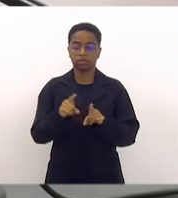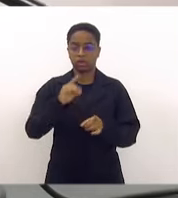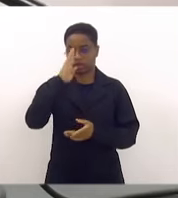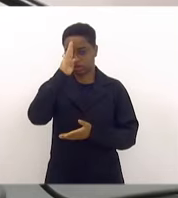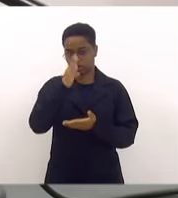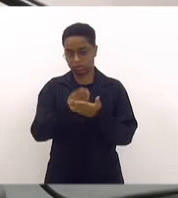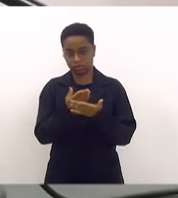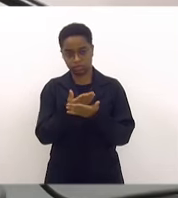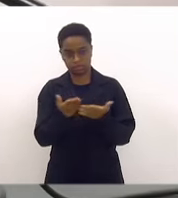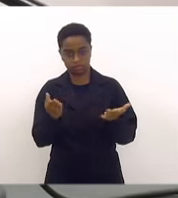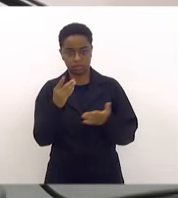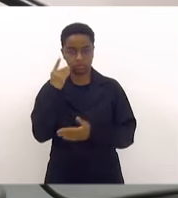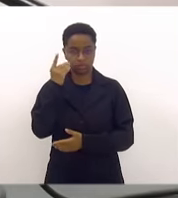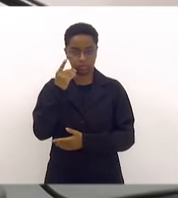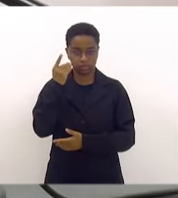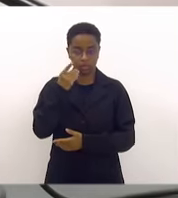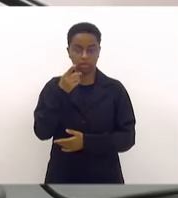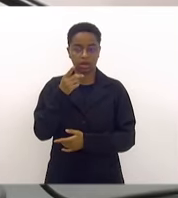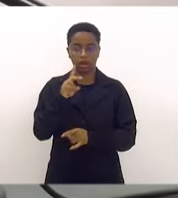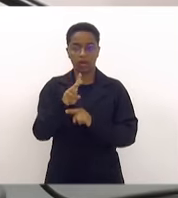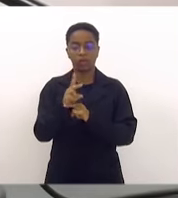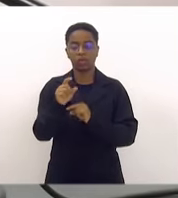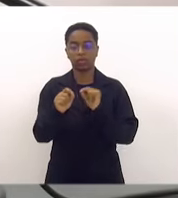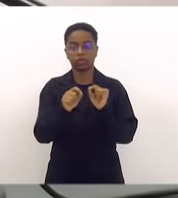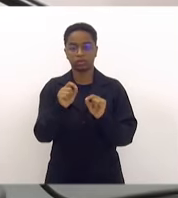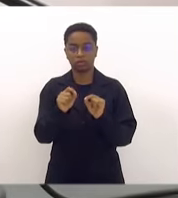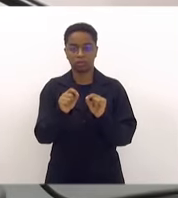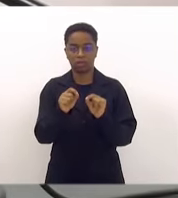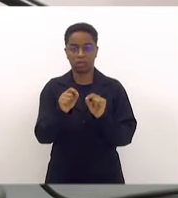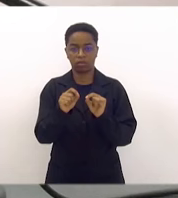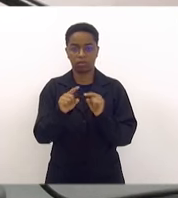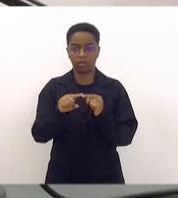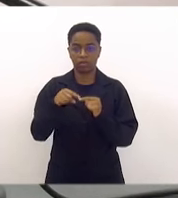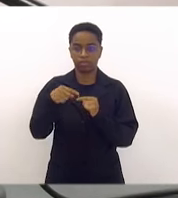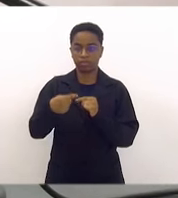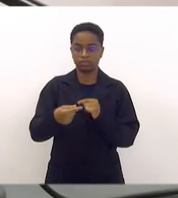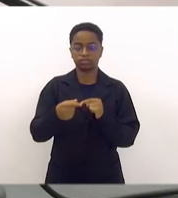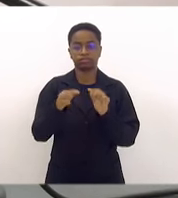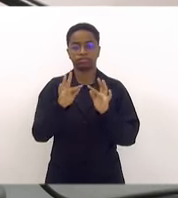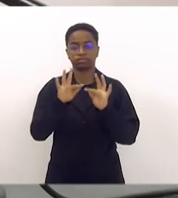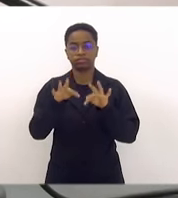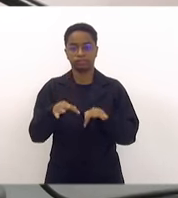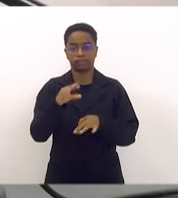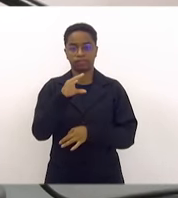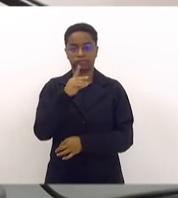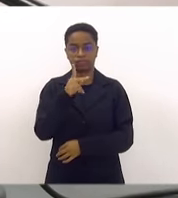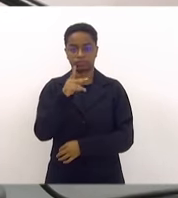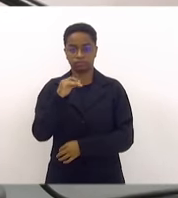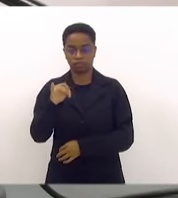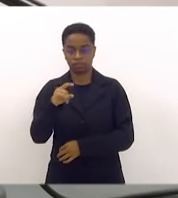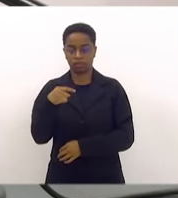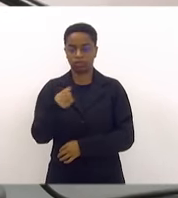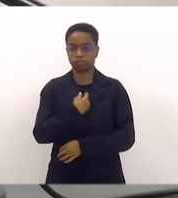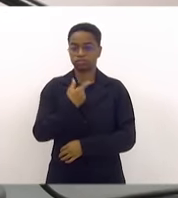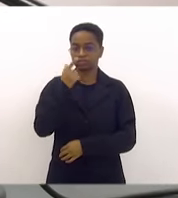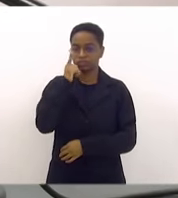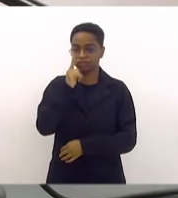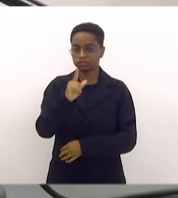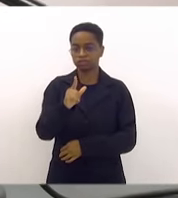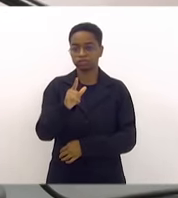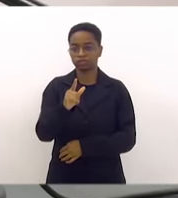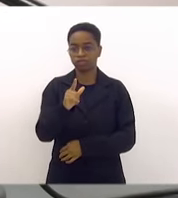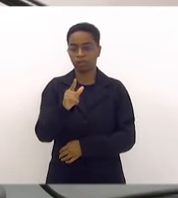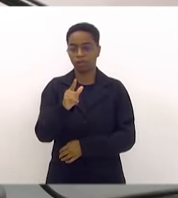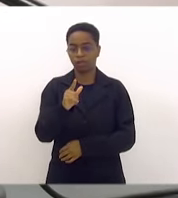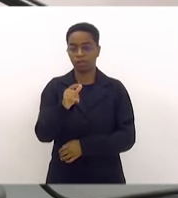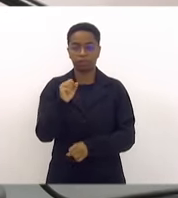os deputados estão preservando é que quando finalize essa CPI a gente consiga acabar com as justiças